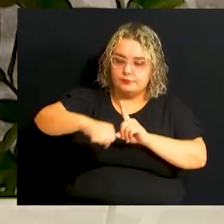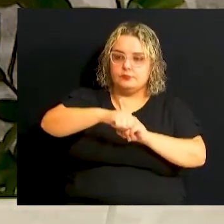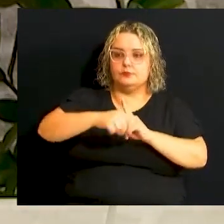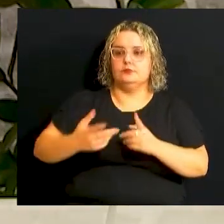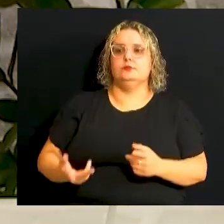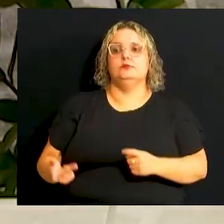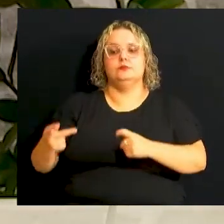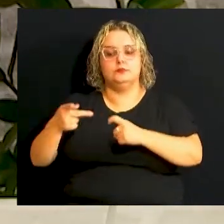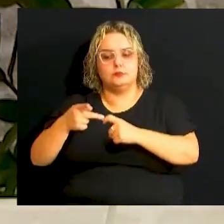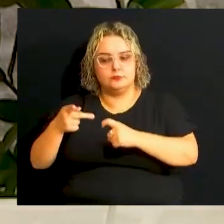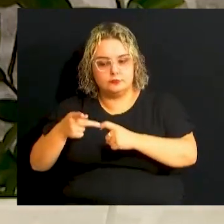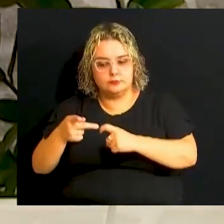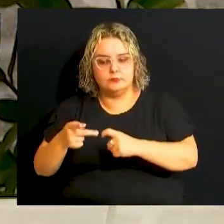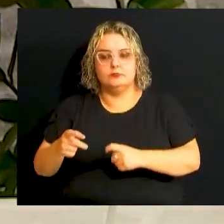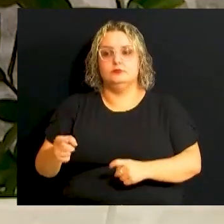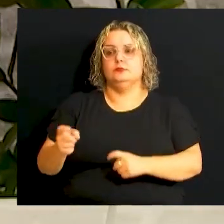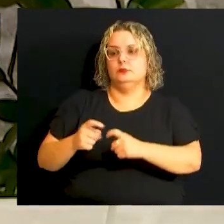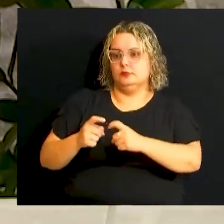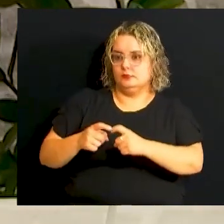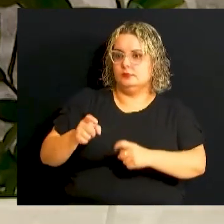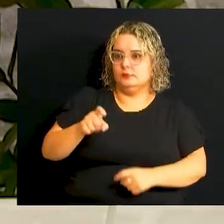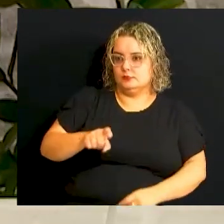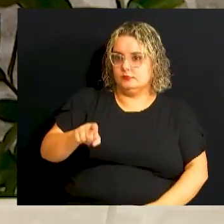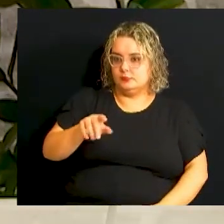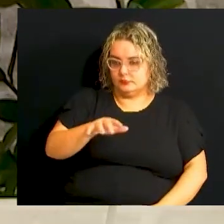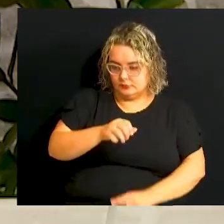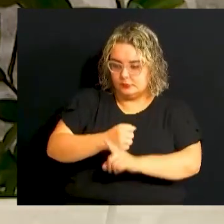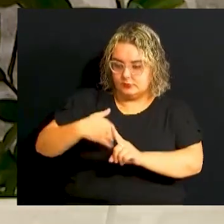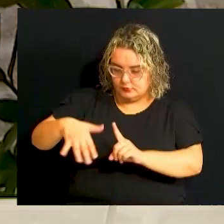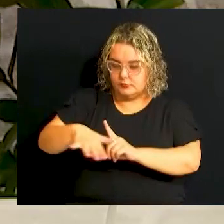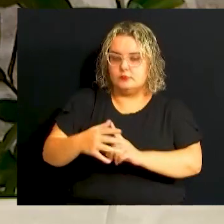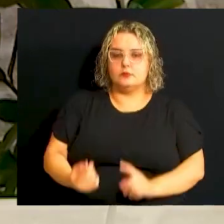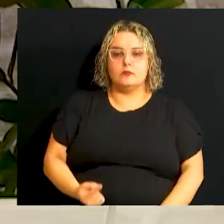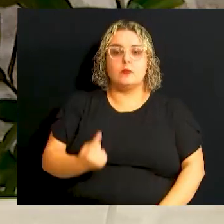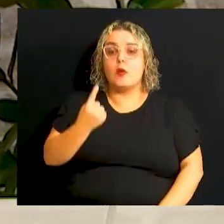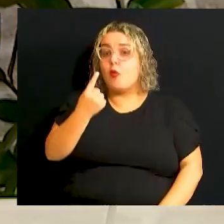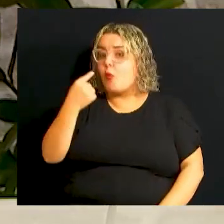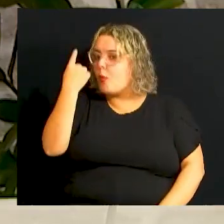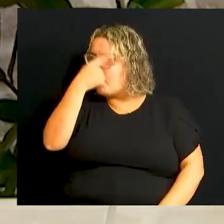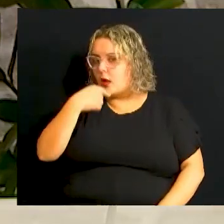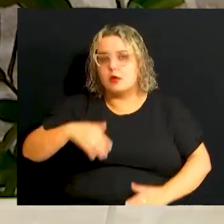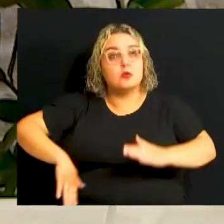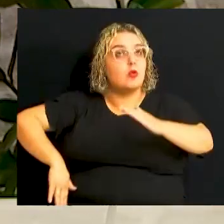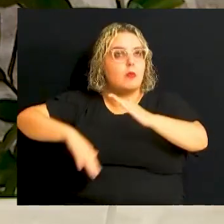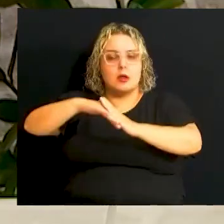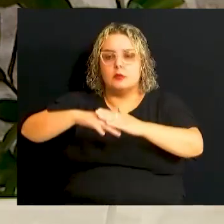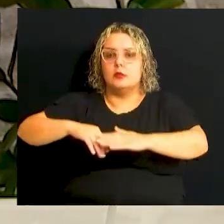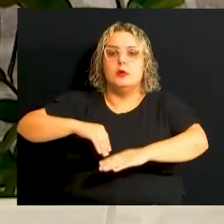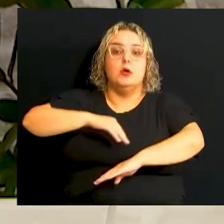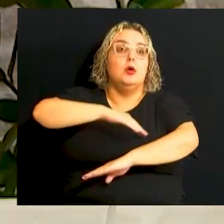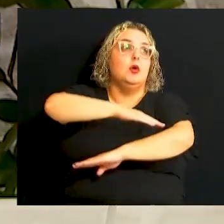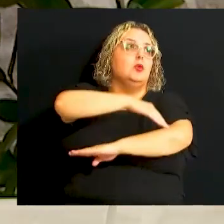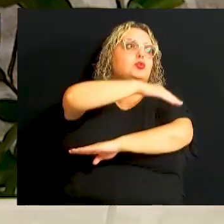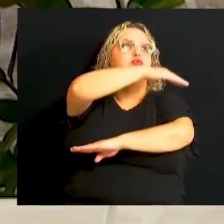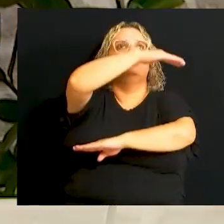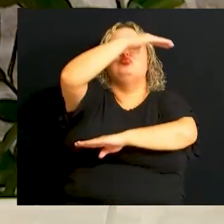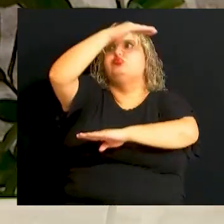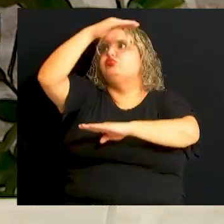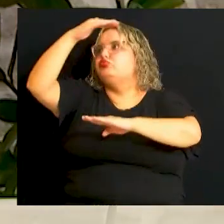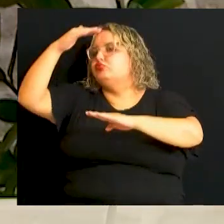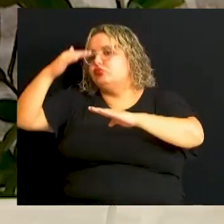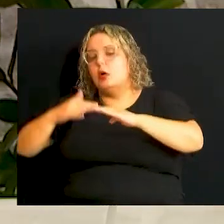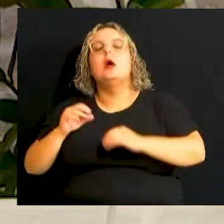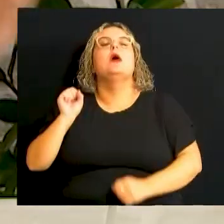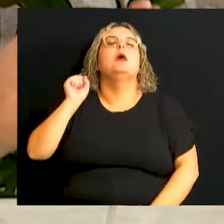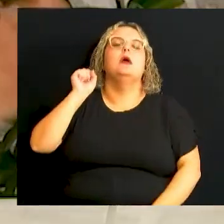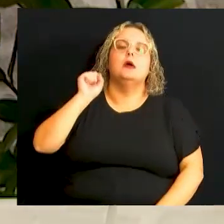Brasileira de Pediatria nos indica, é no máximo 1 hora de tela. Então, assim, se a criança fica o tempo todo, o